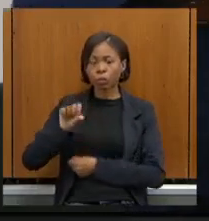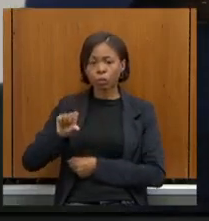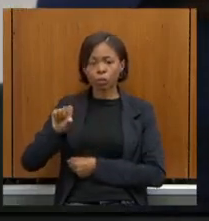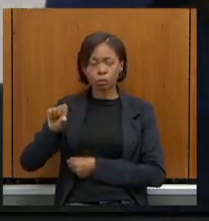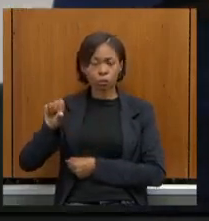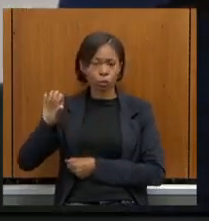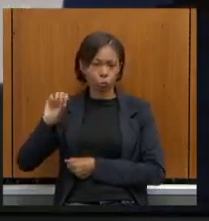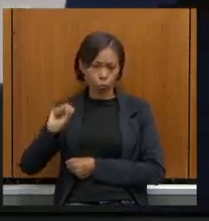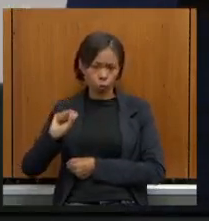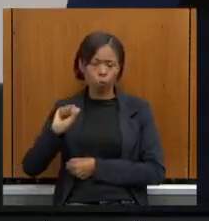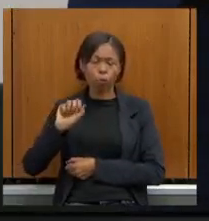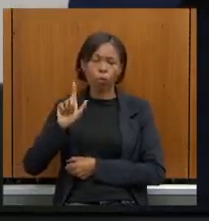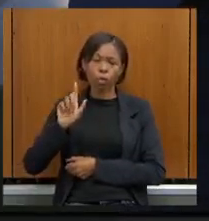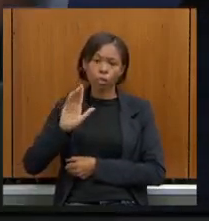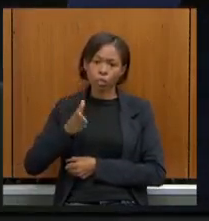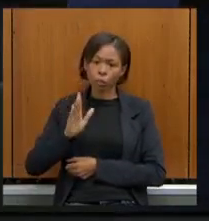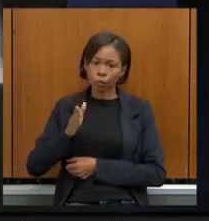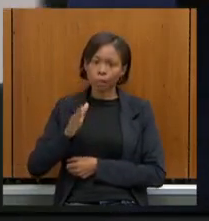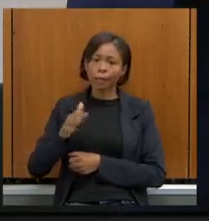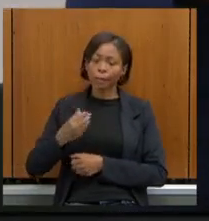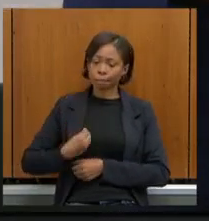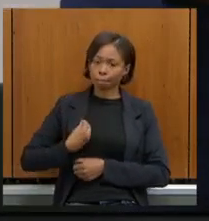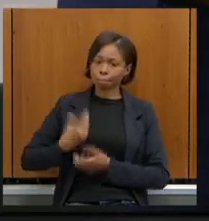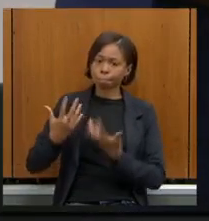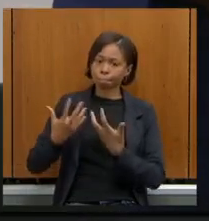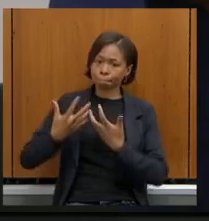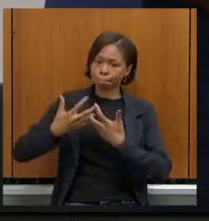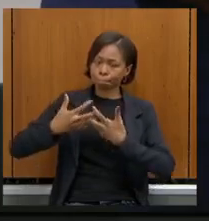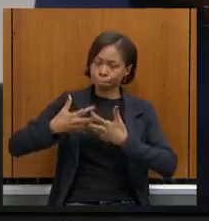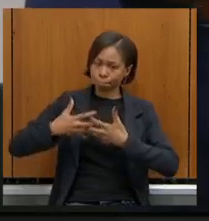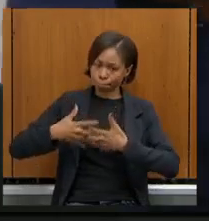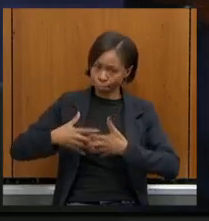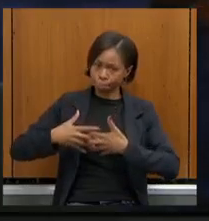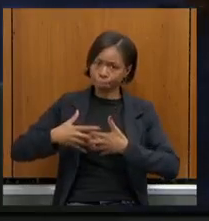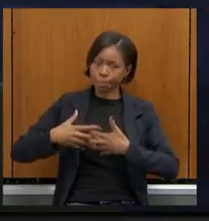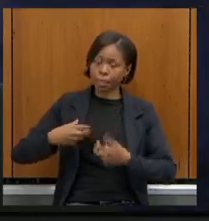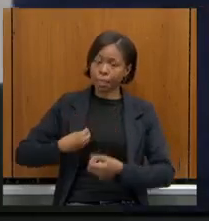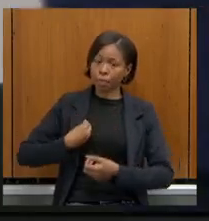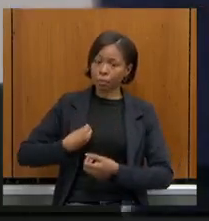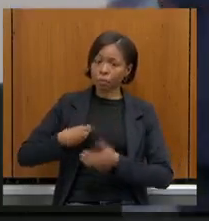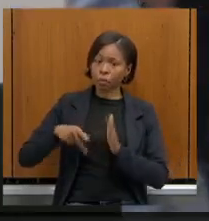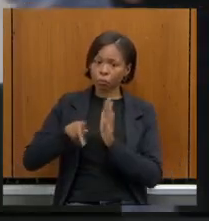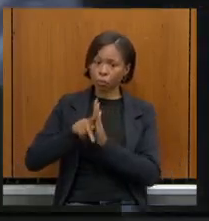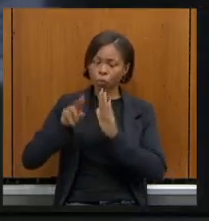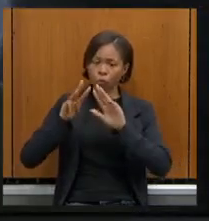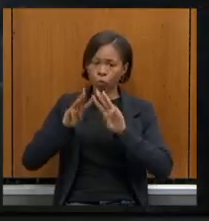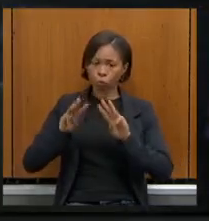compreendendo o pleno funcionamento e a própria existência do museu